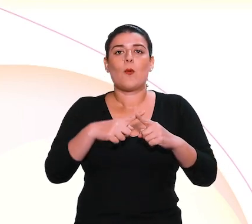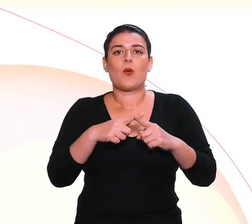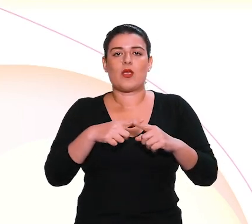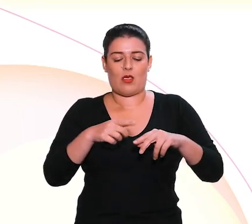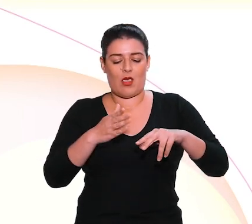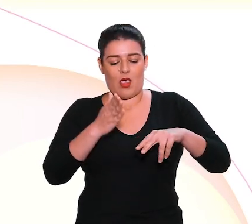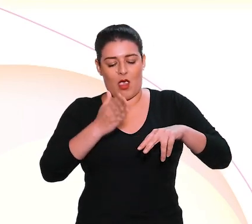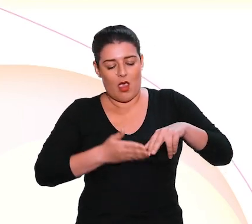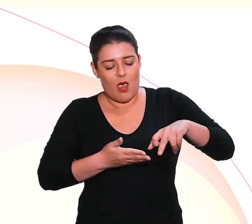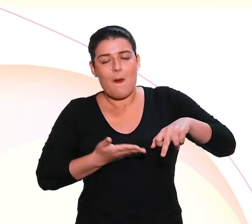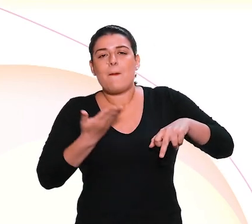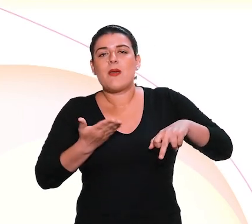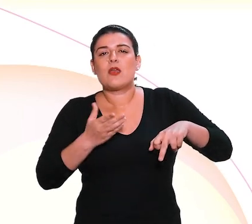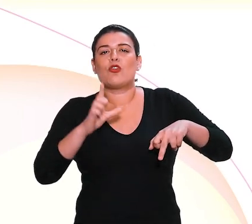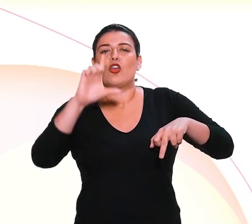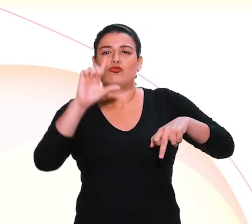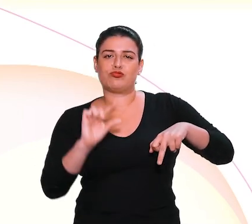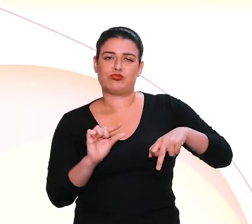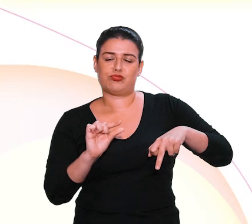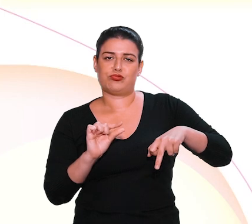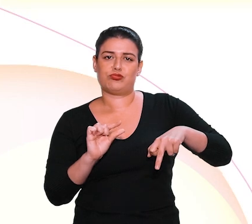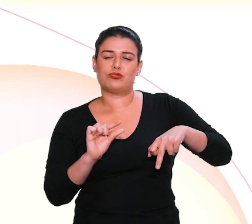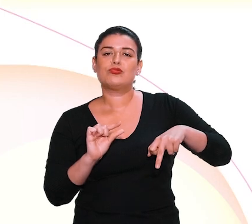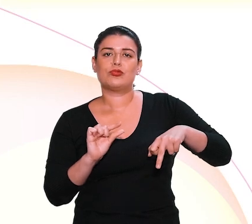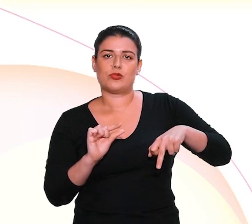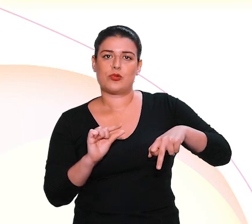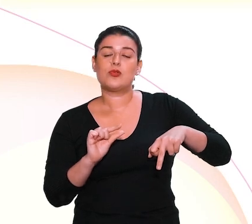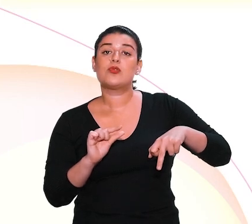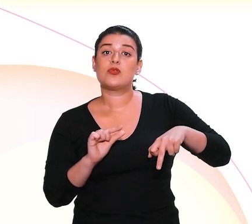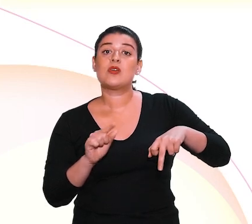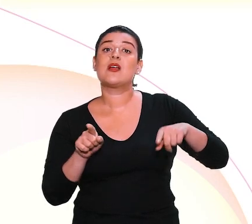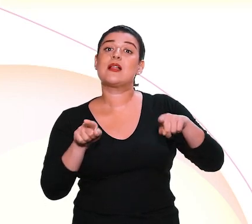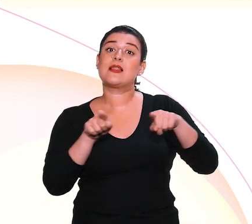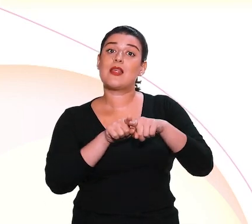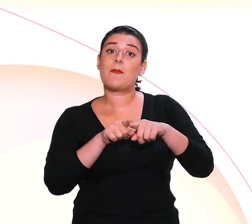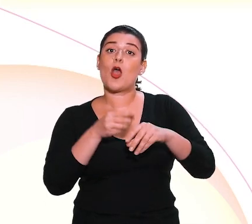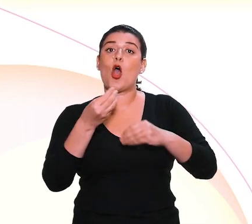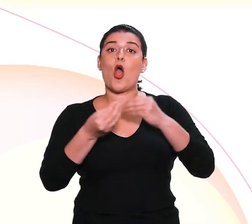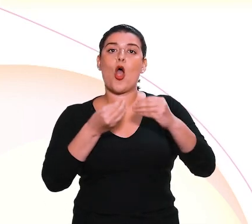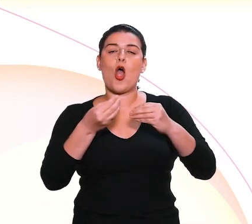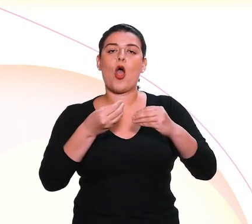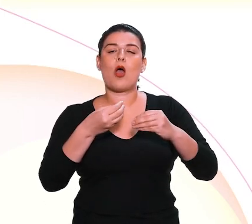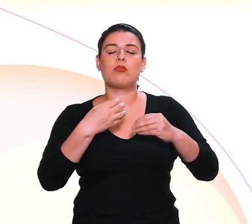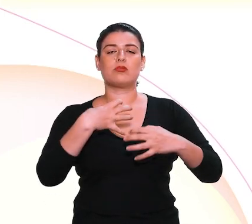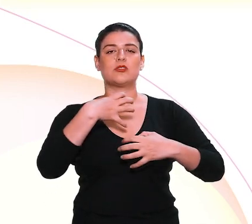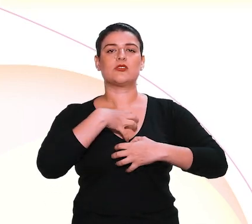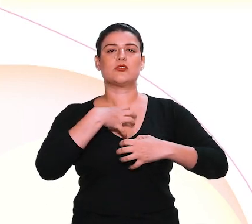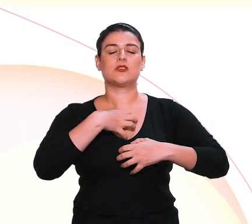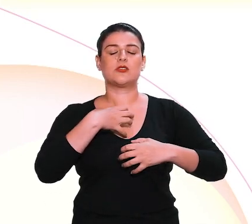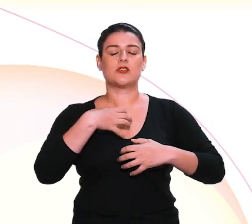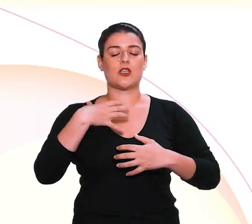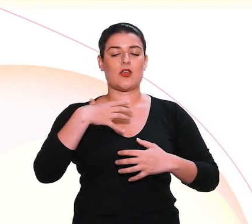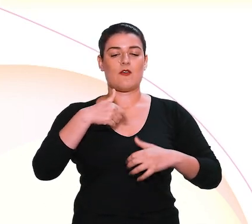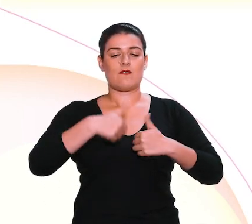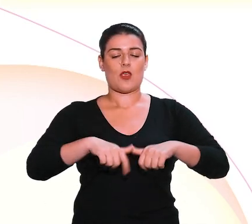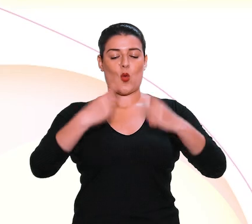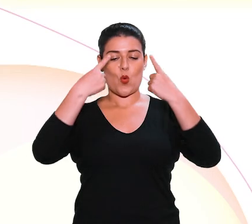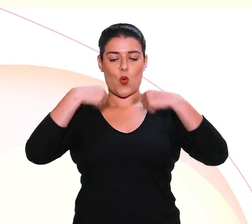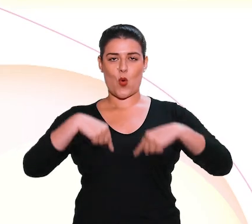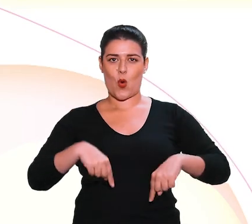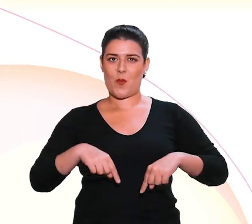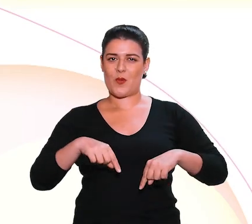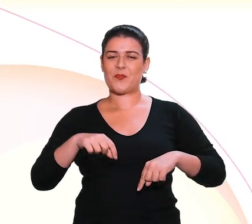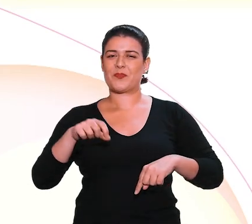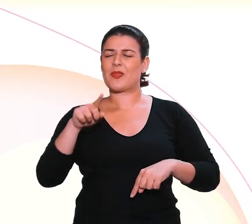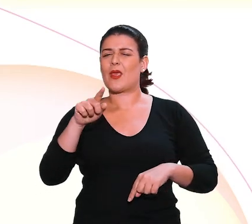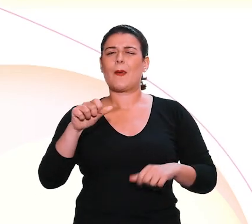peso do membro foi reduzido, já que não tem o membro parcialmente, e pelas posições que o paciente vai se colocando após a amputação. Uma